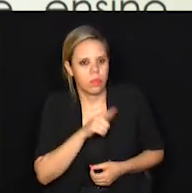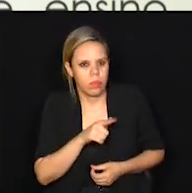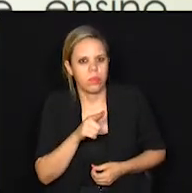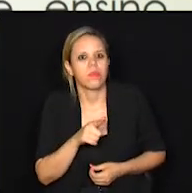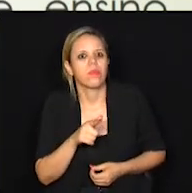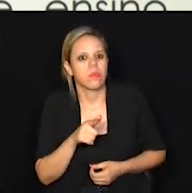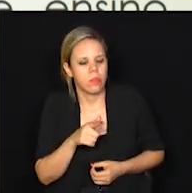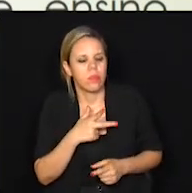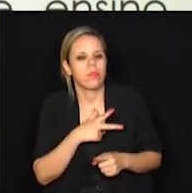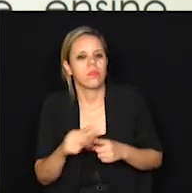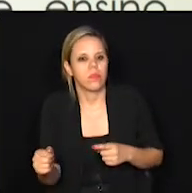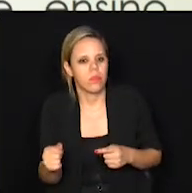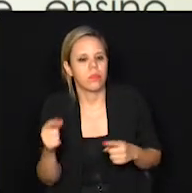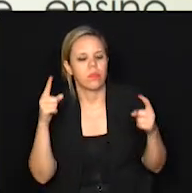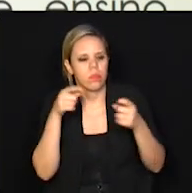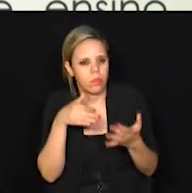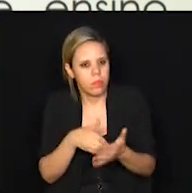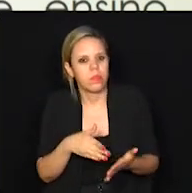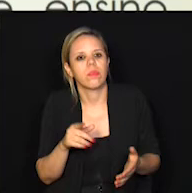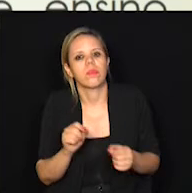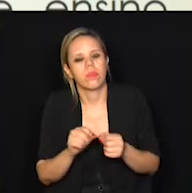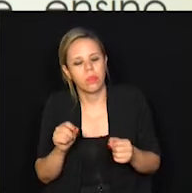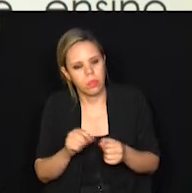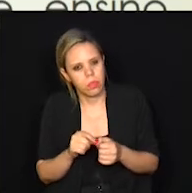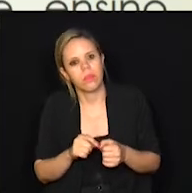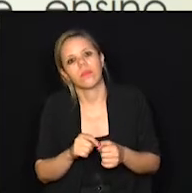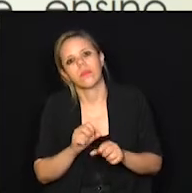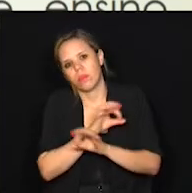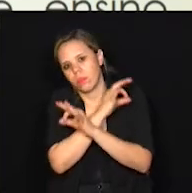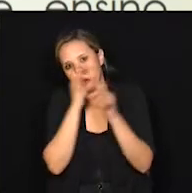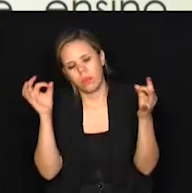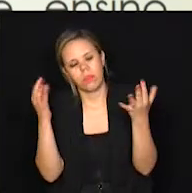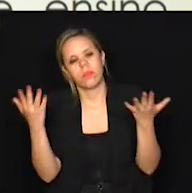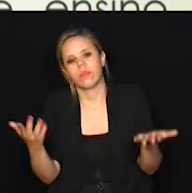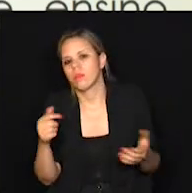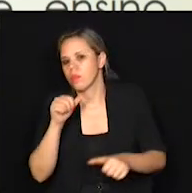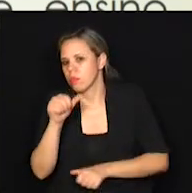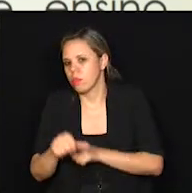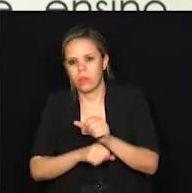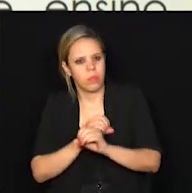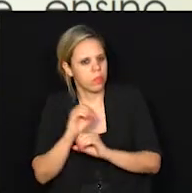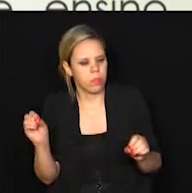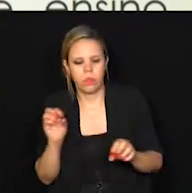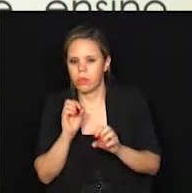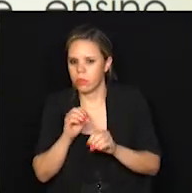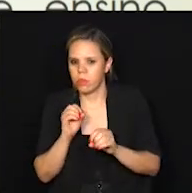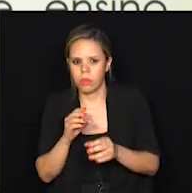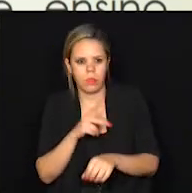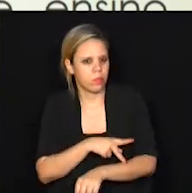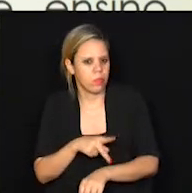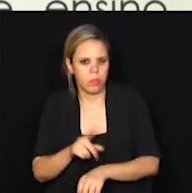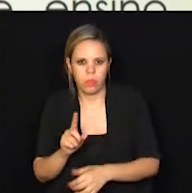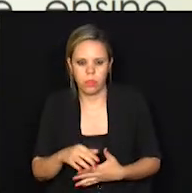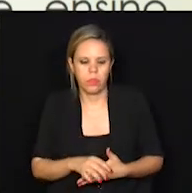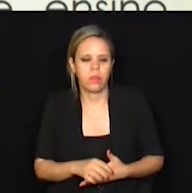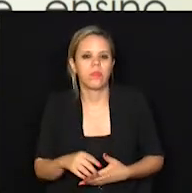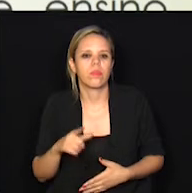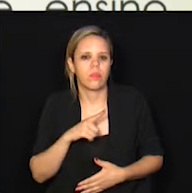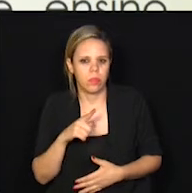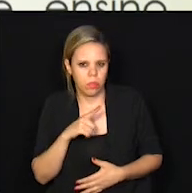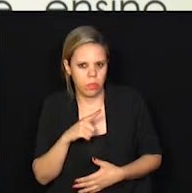vidas. Eu preparei uma apresentação para a gente nortear o que nós estamos propondo